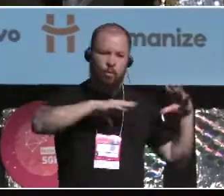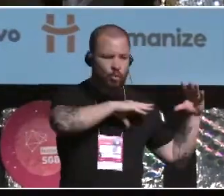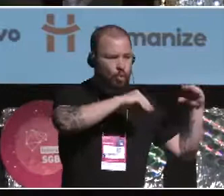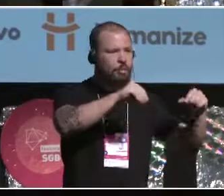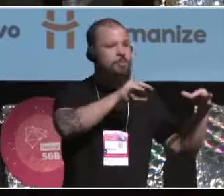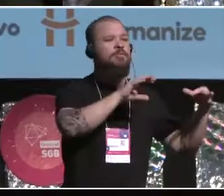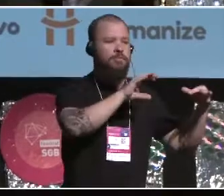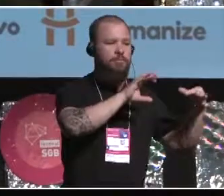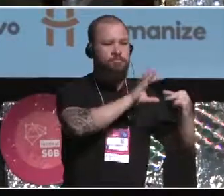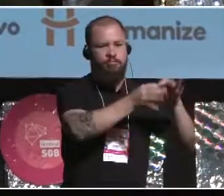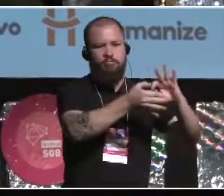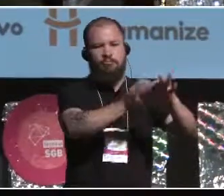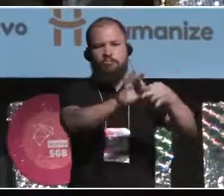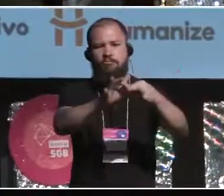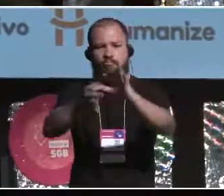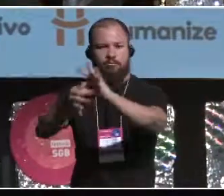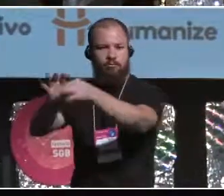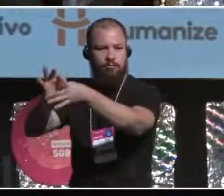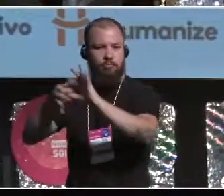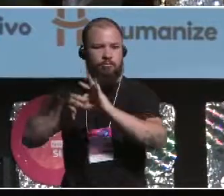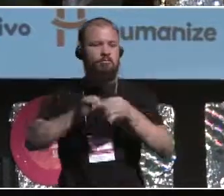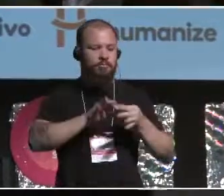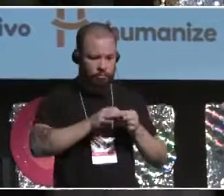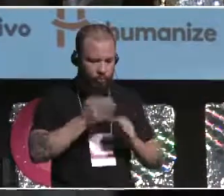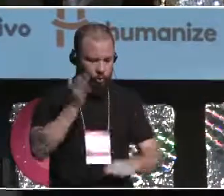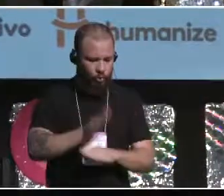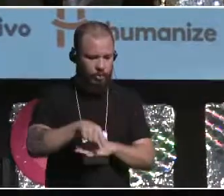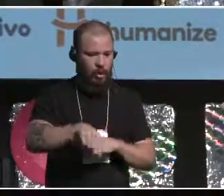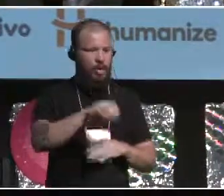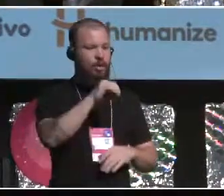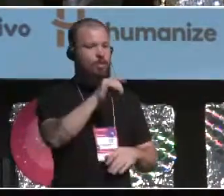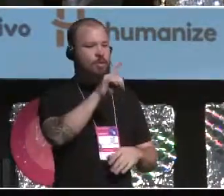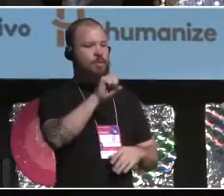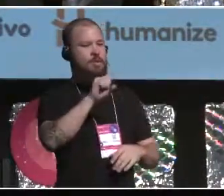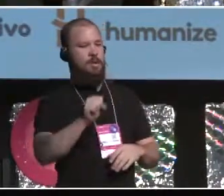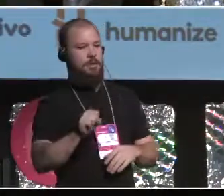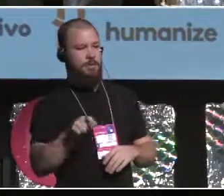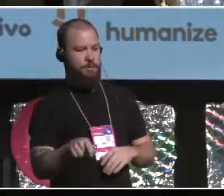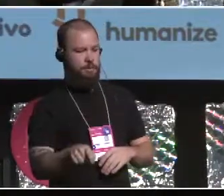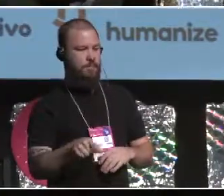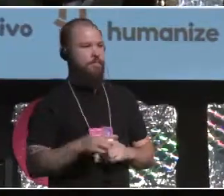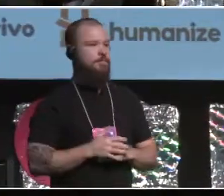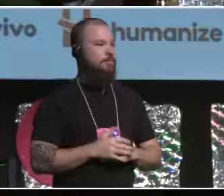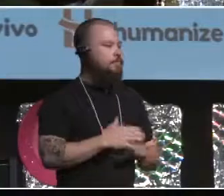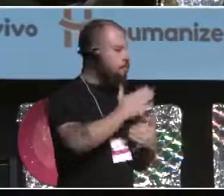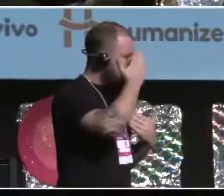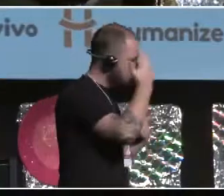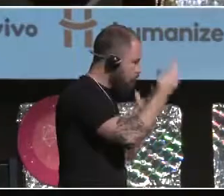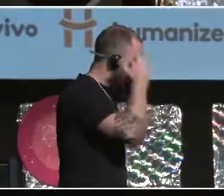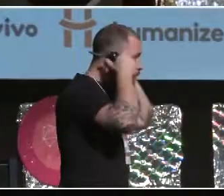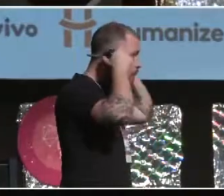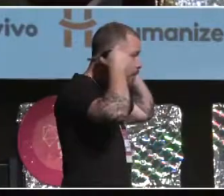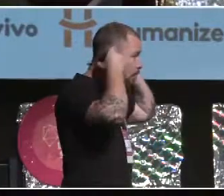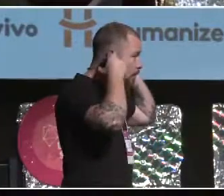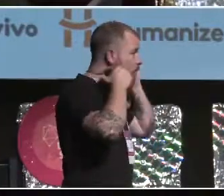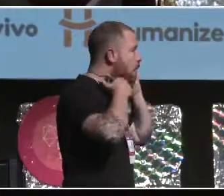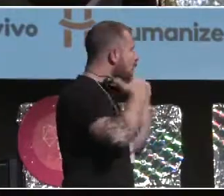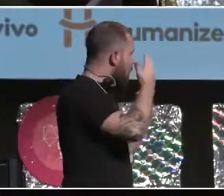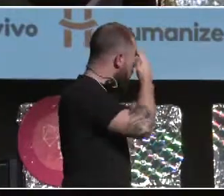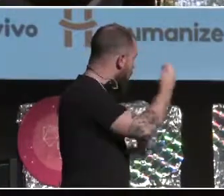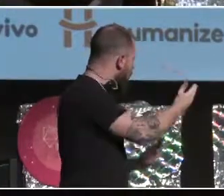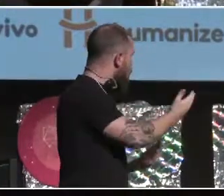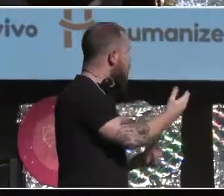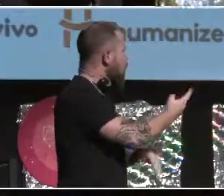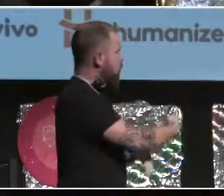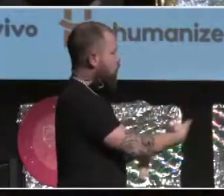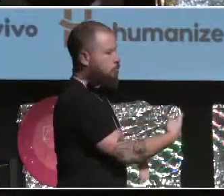implementación de los ODS y en la misma medición de los datos. Obrigada, Fred. Obrigada, Marcel. Acho que os dois